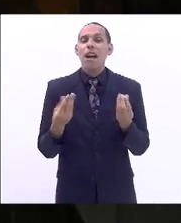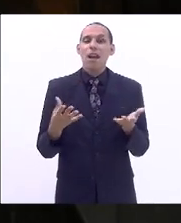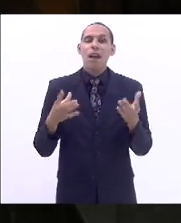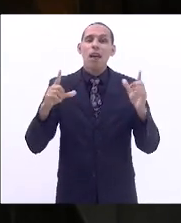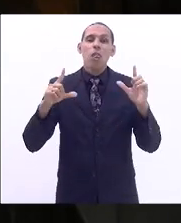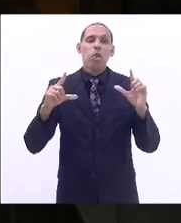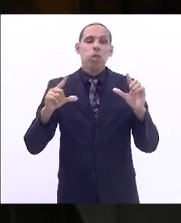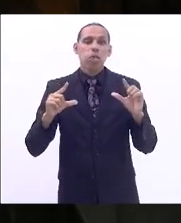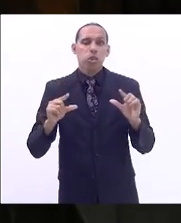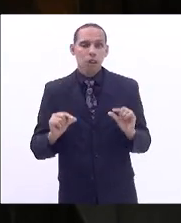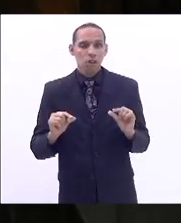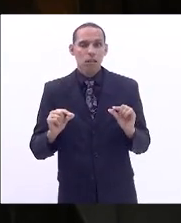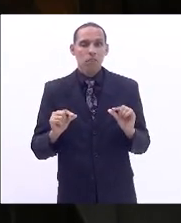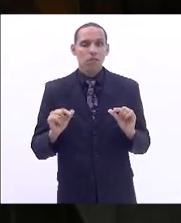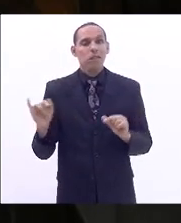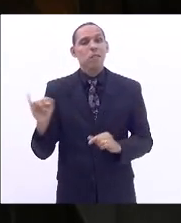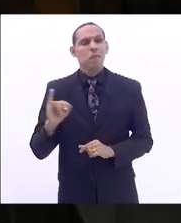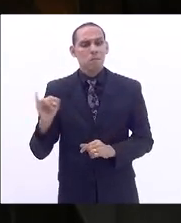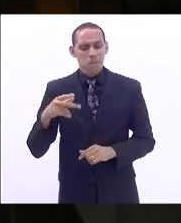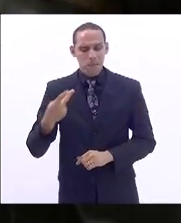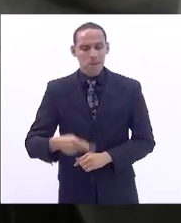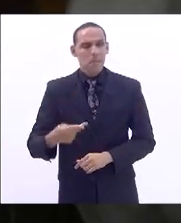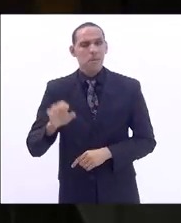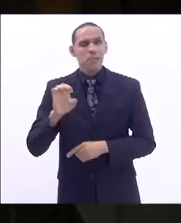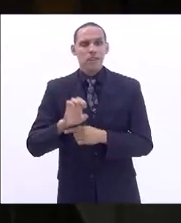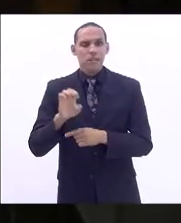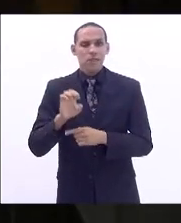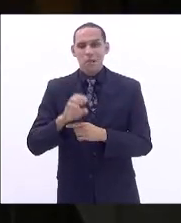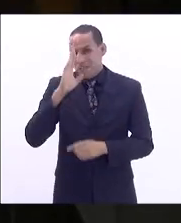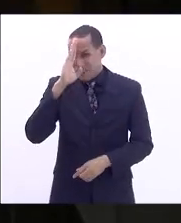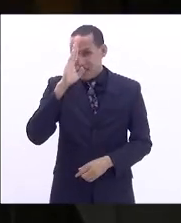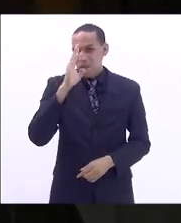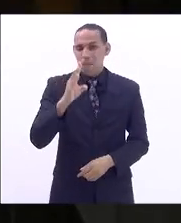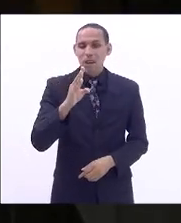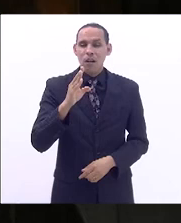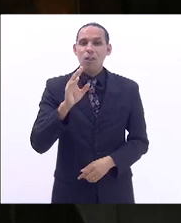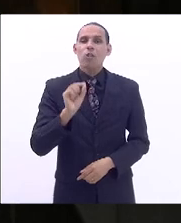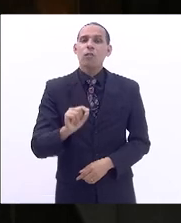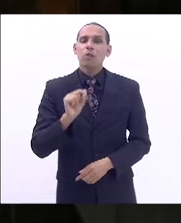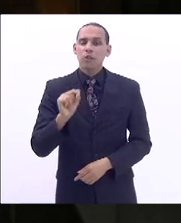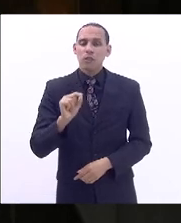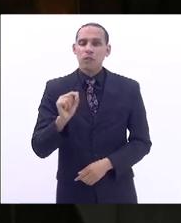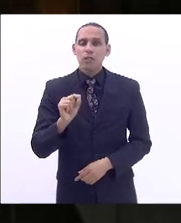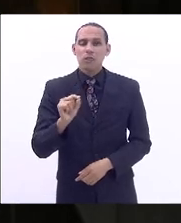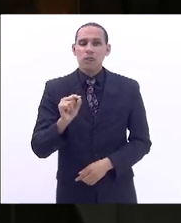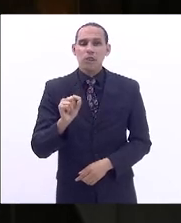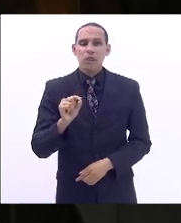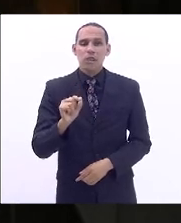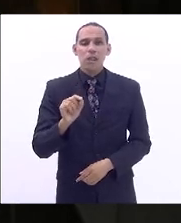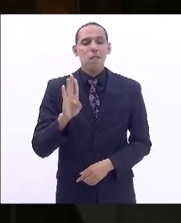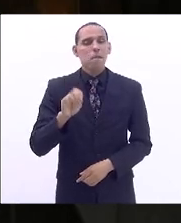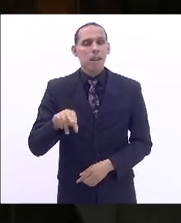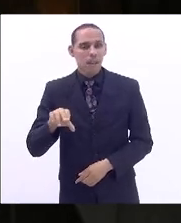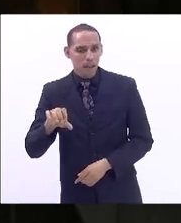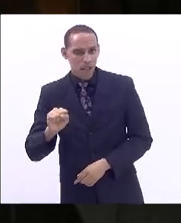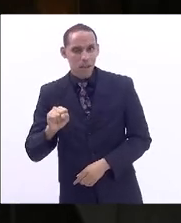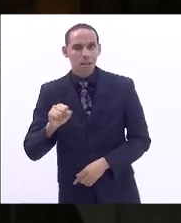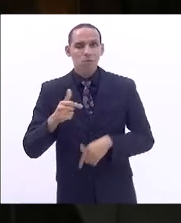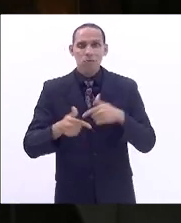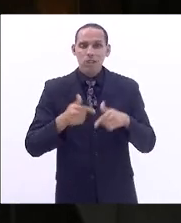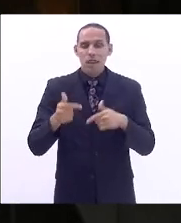redução da Carga Tributária do nosso Estado Principalmente nos bens e serviços essenciais como